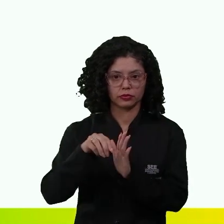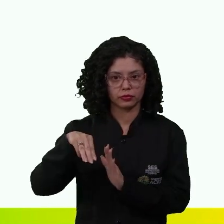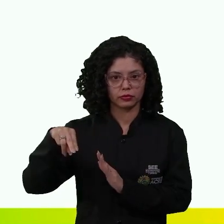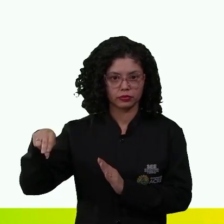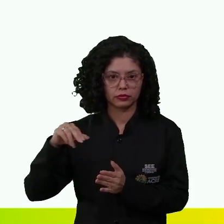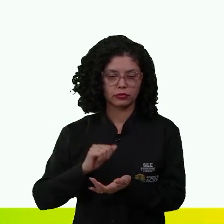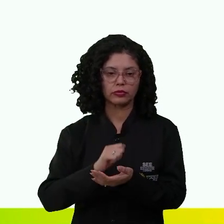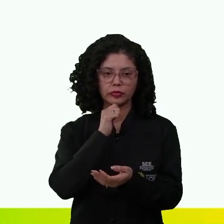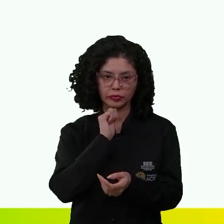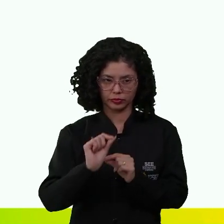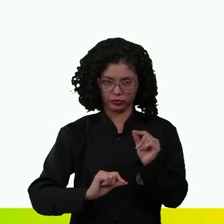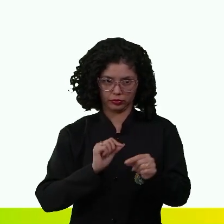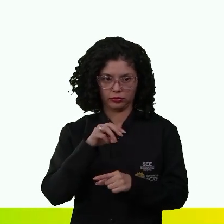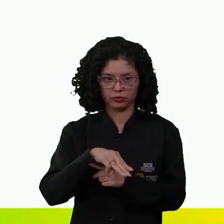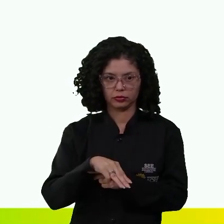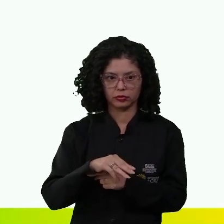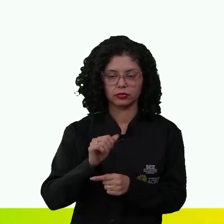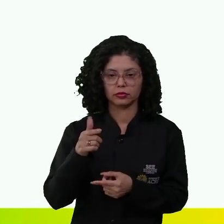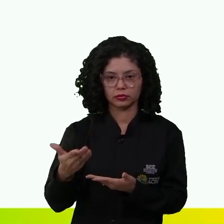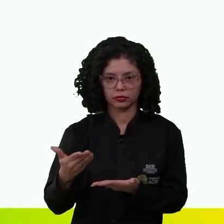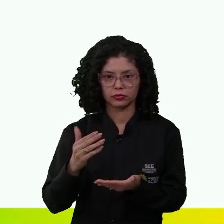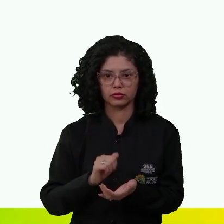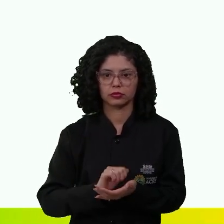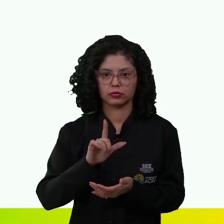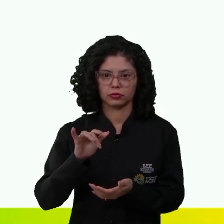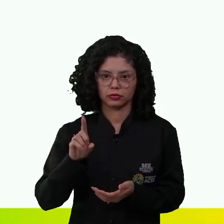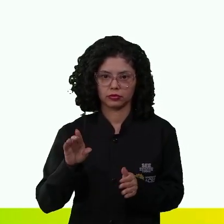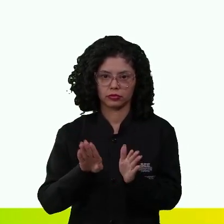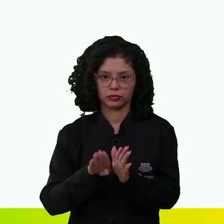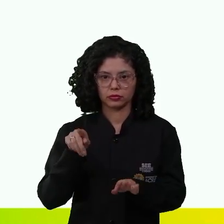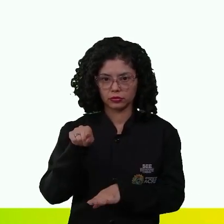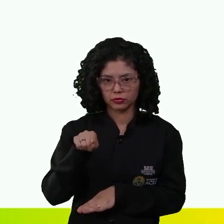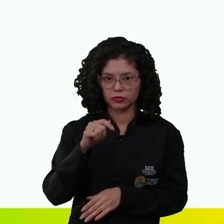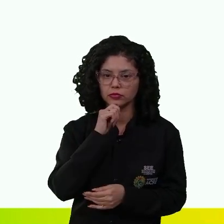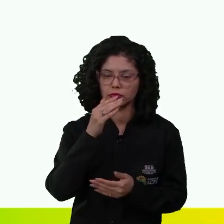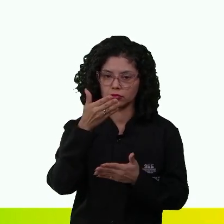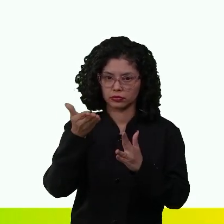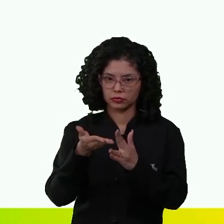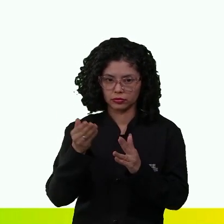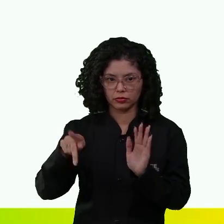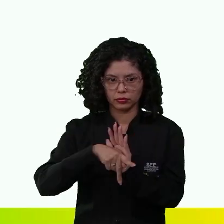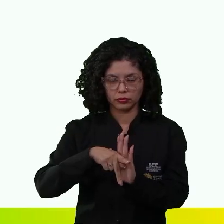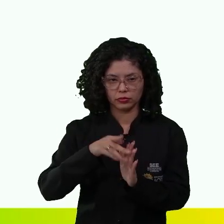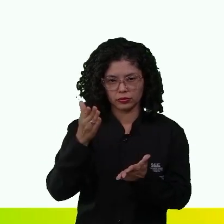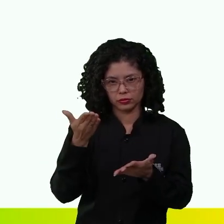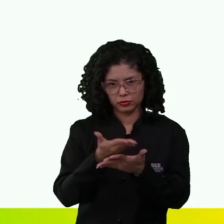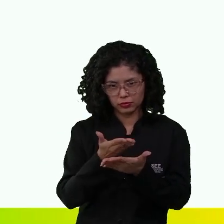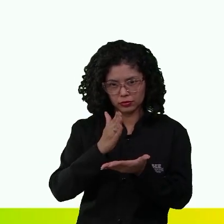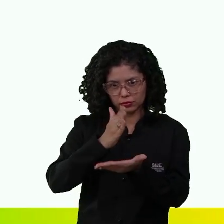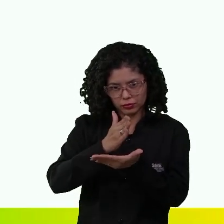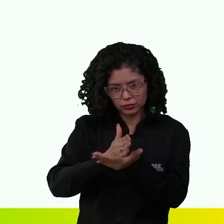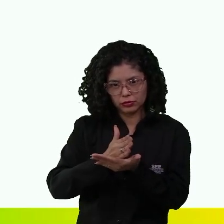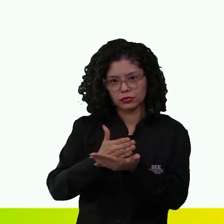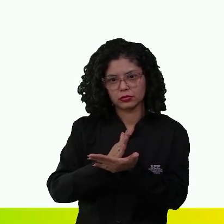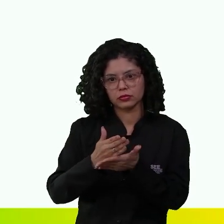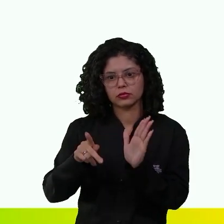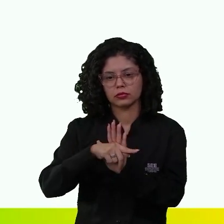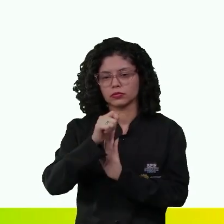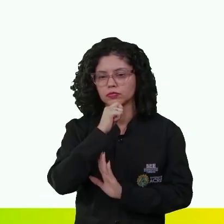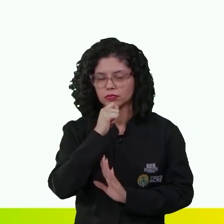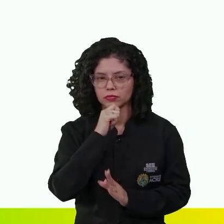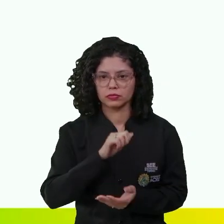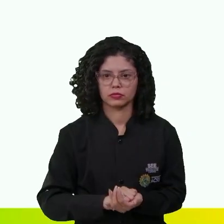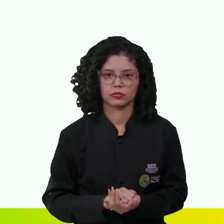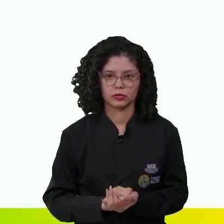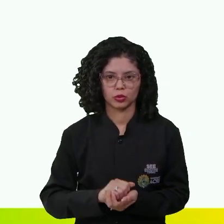logo, esse lado aqui, ele é a metade da base do